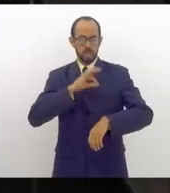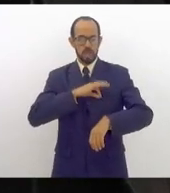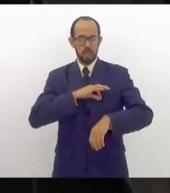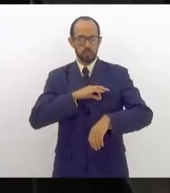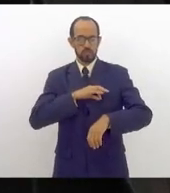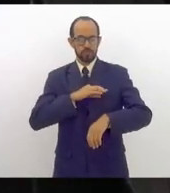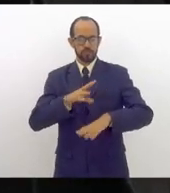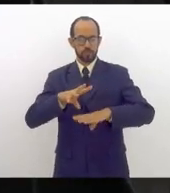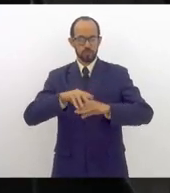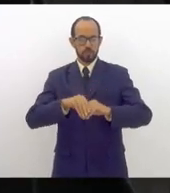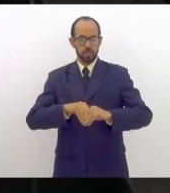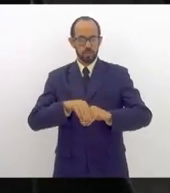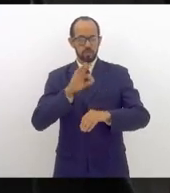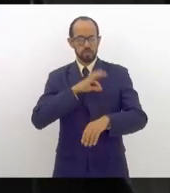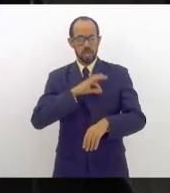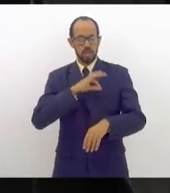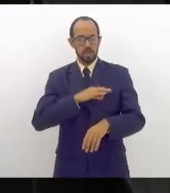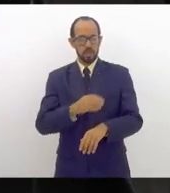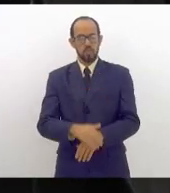reposição salarial,